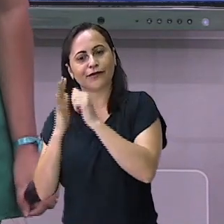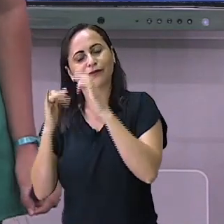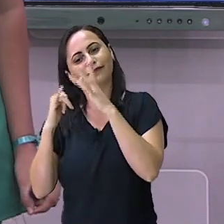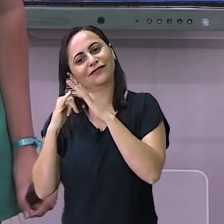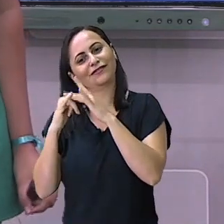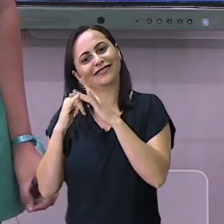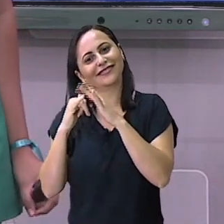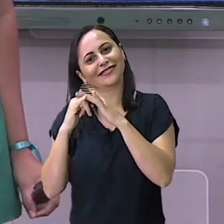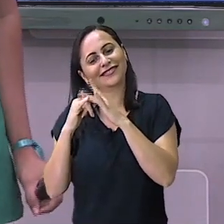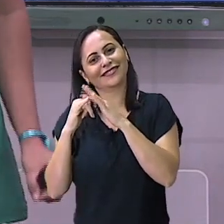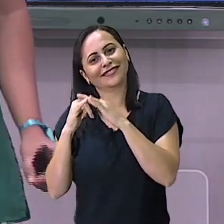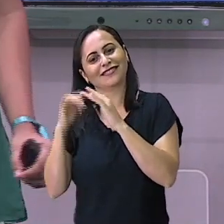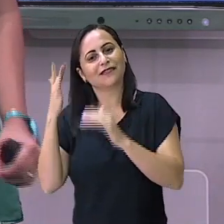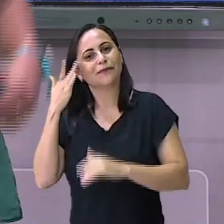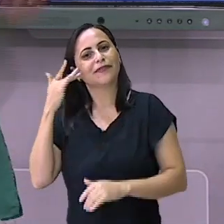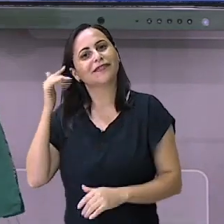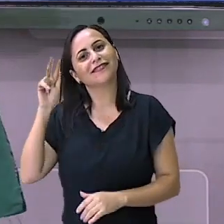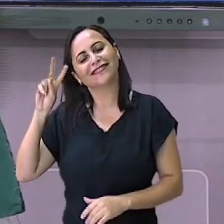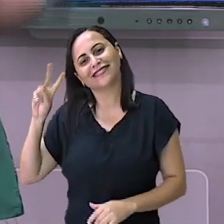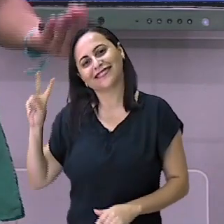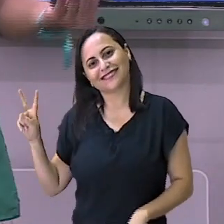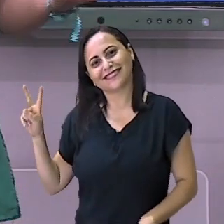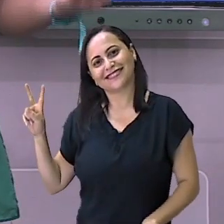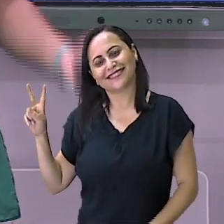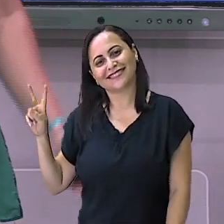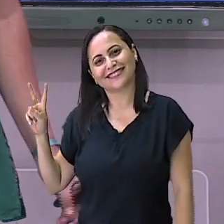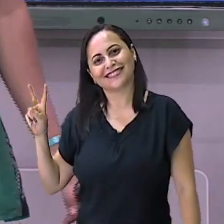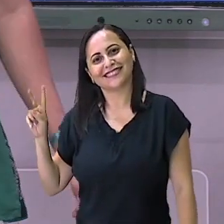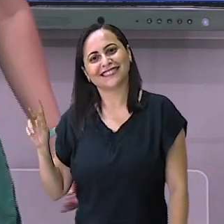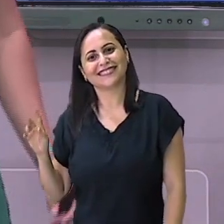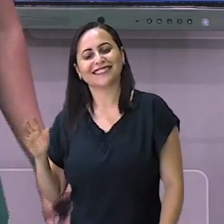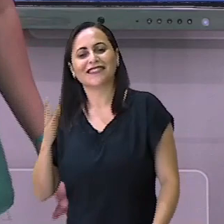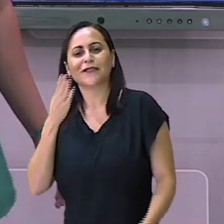inscreva em nosso canal do YouTube, SmedGV.